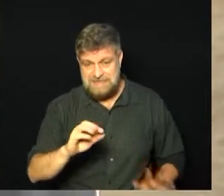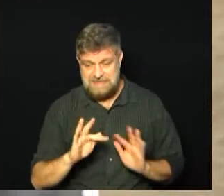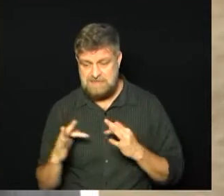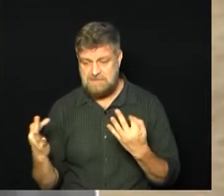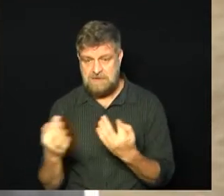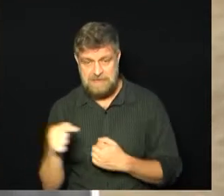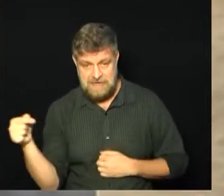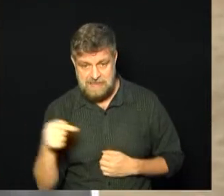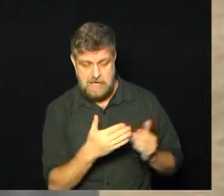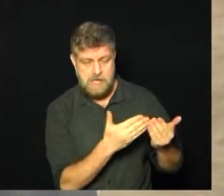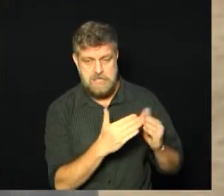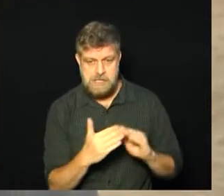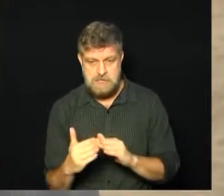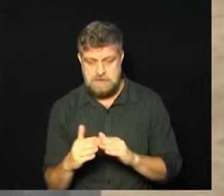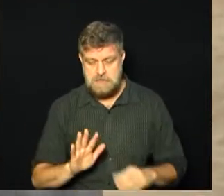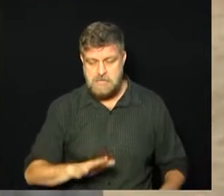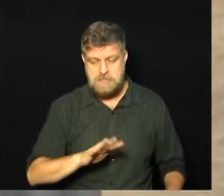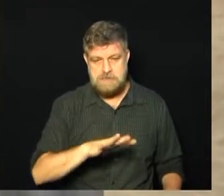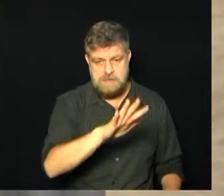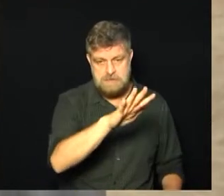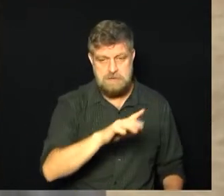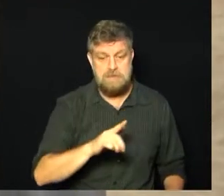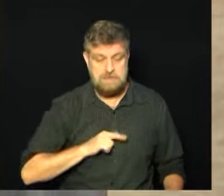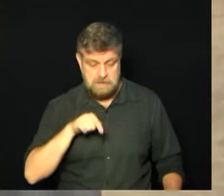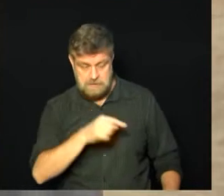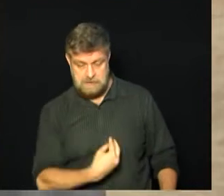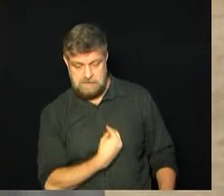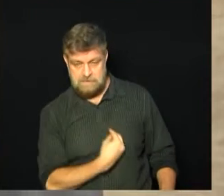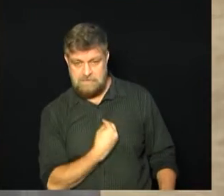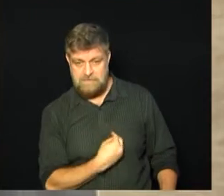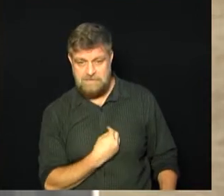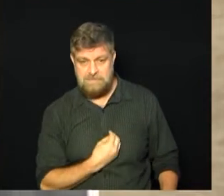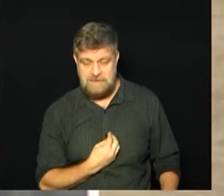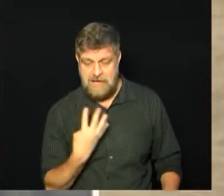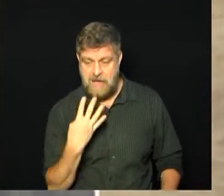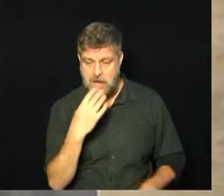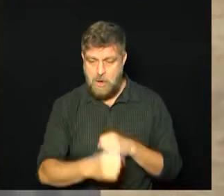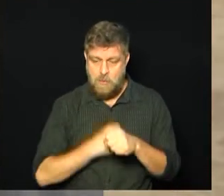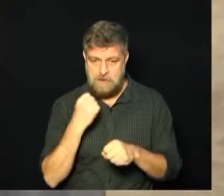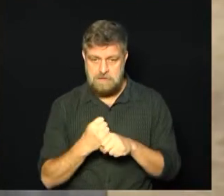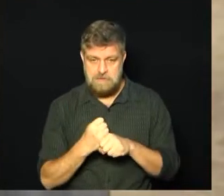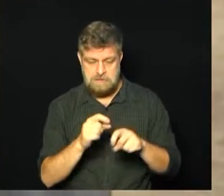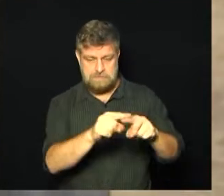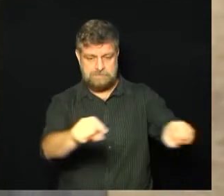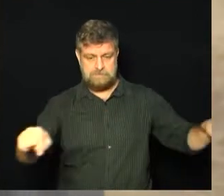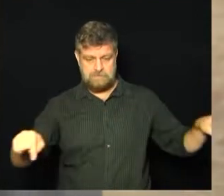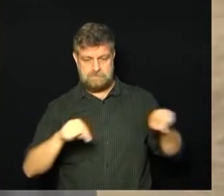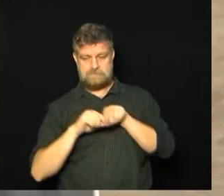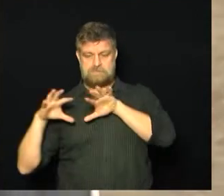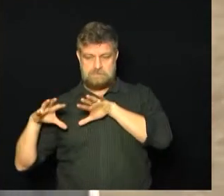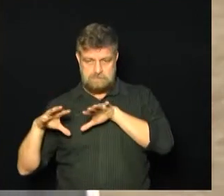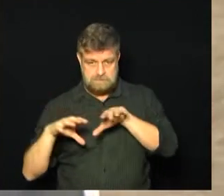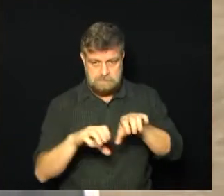famílias, flutuante um pouco, que há 4 anos ocuparam uma área